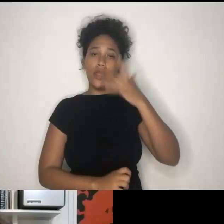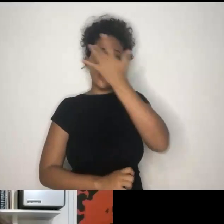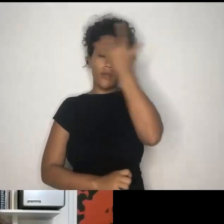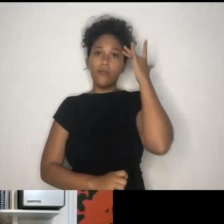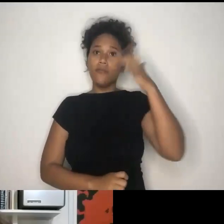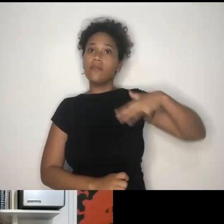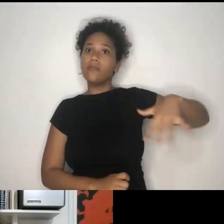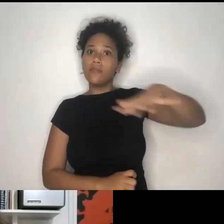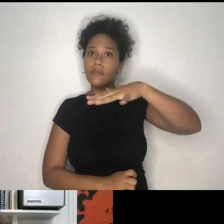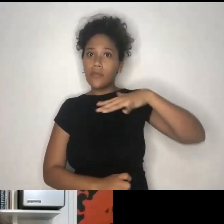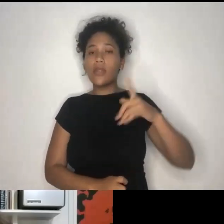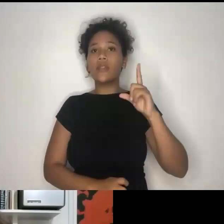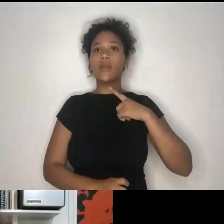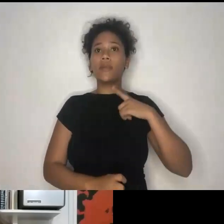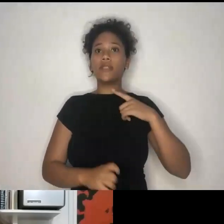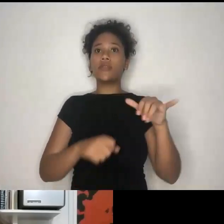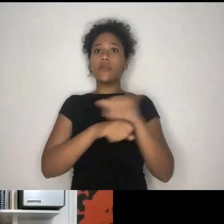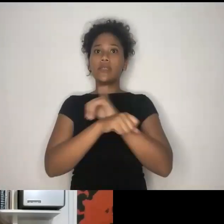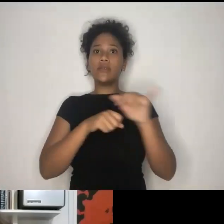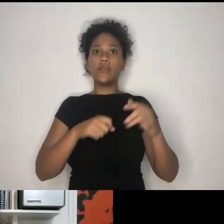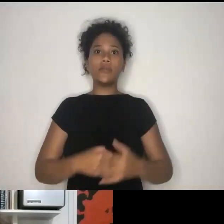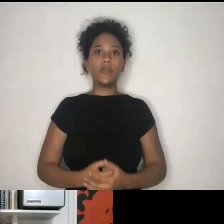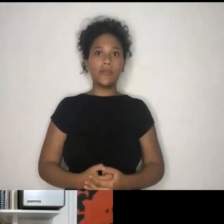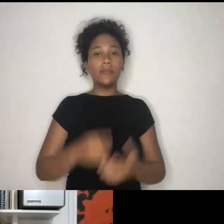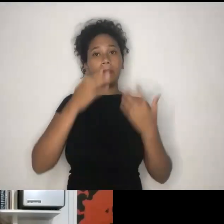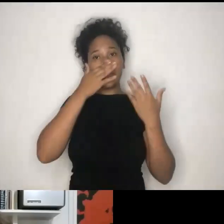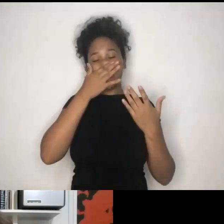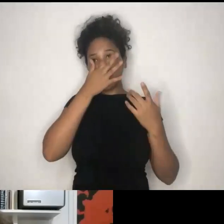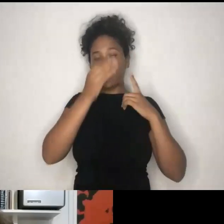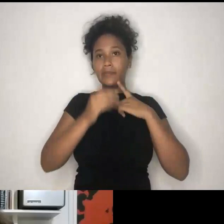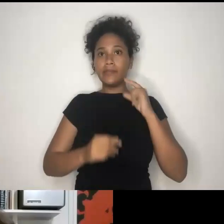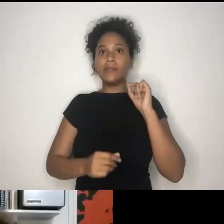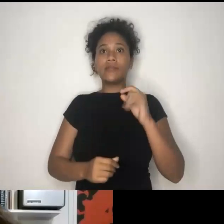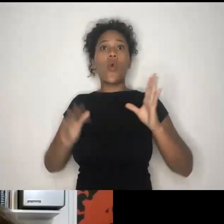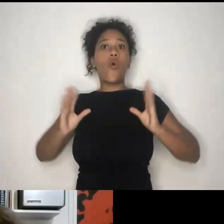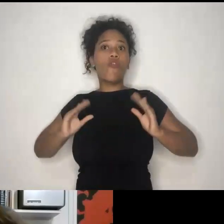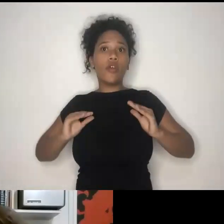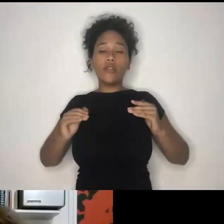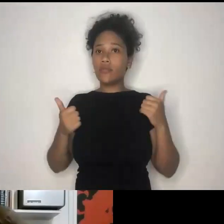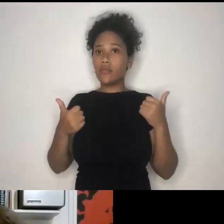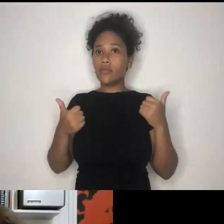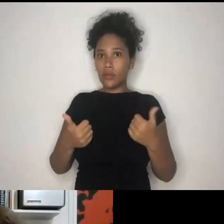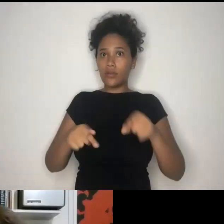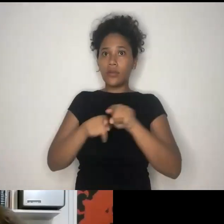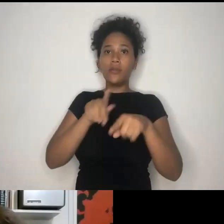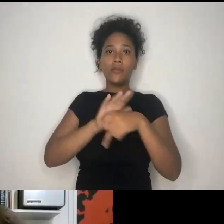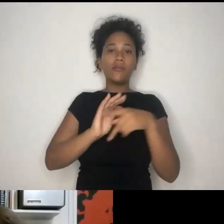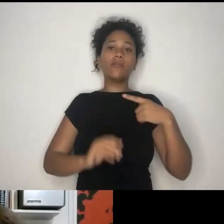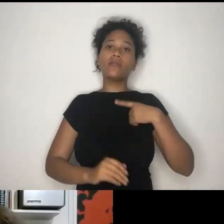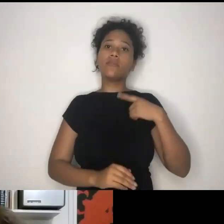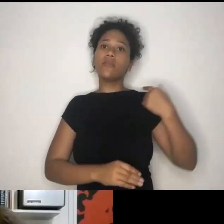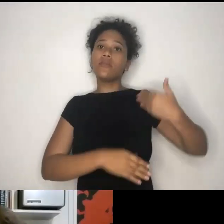uma certa vamos dizer assim um campo se sentirem confortáveis para iniciar um processo de planejamento